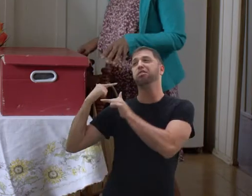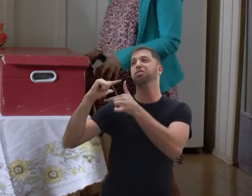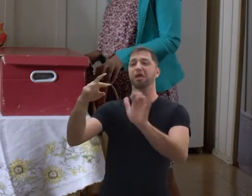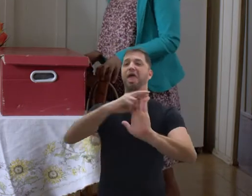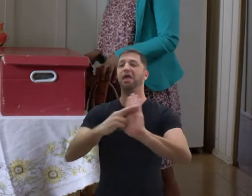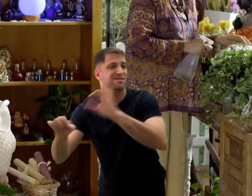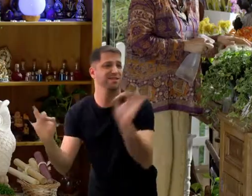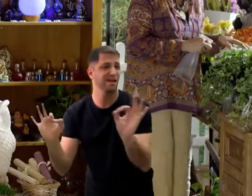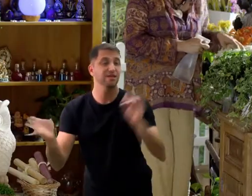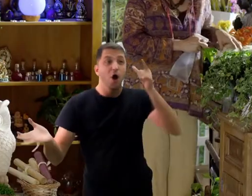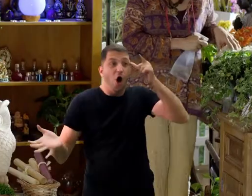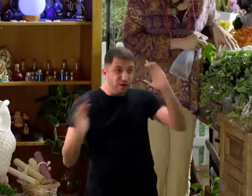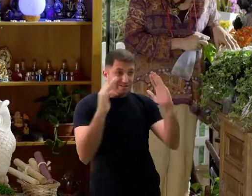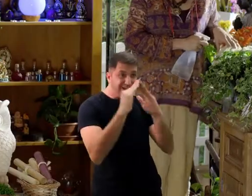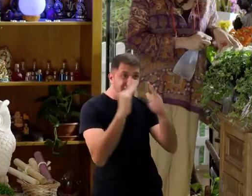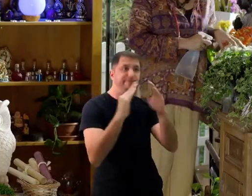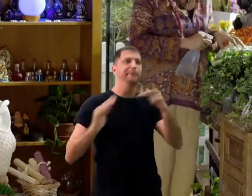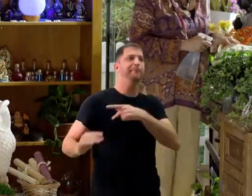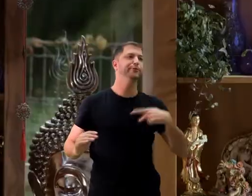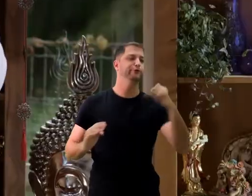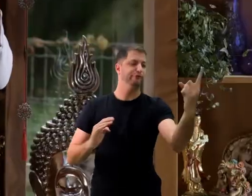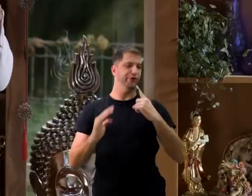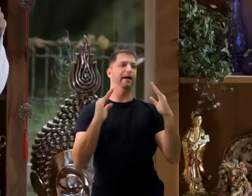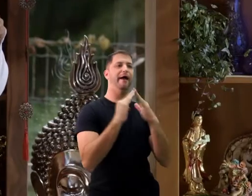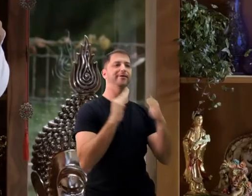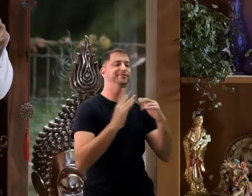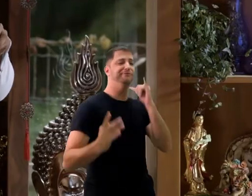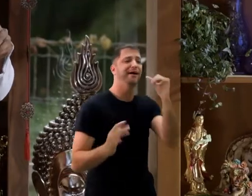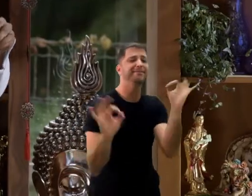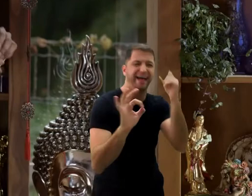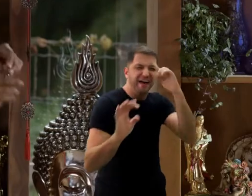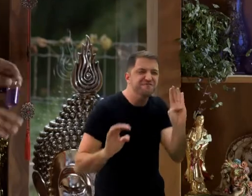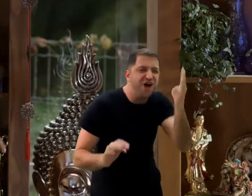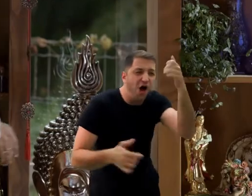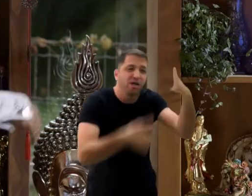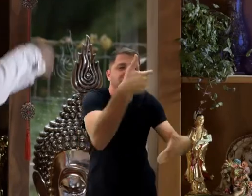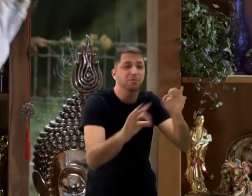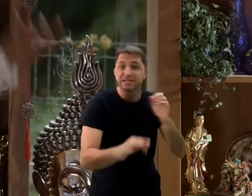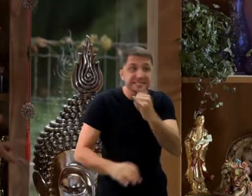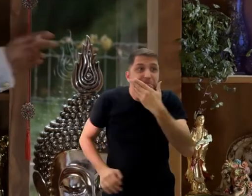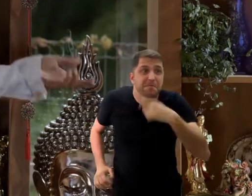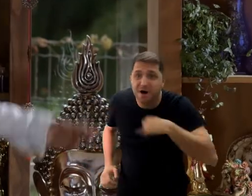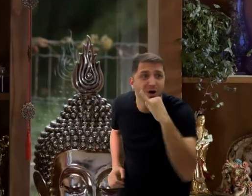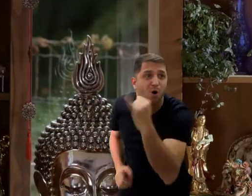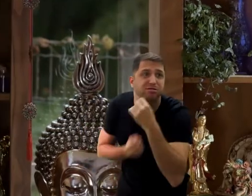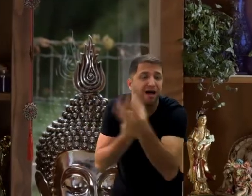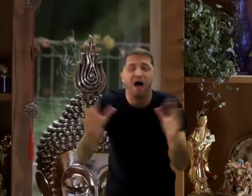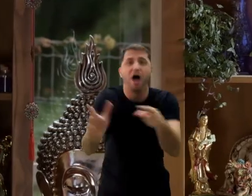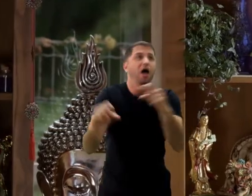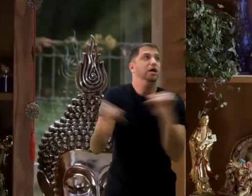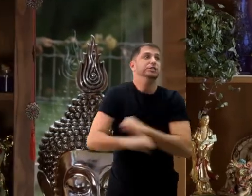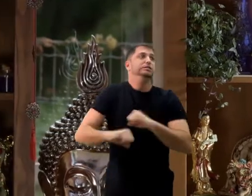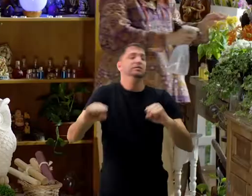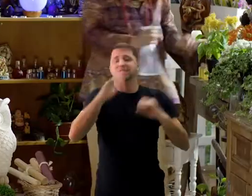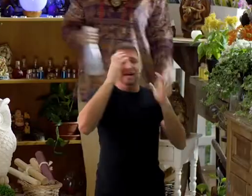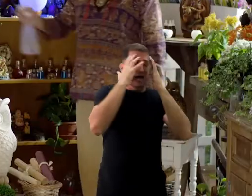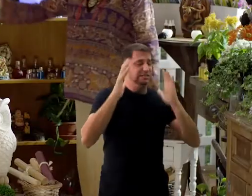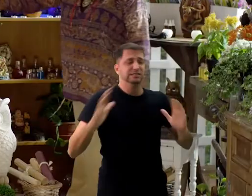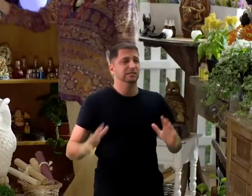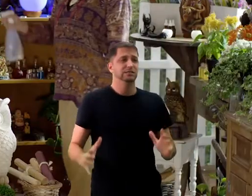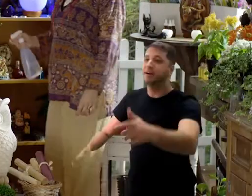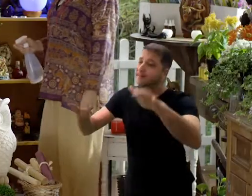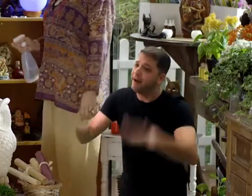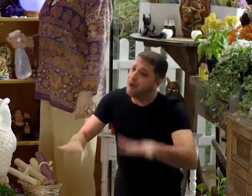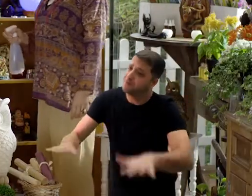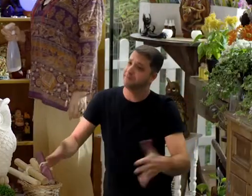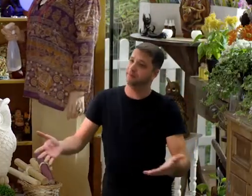falso moralismo, não. O pastor foi lá em casa ontem e eu não falei nada pra ele do falso milagre. O meu pai tá todo decepcionado comigo. Se ele soube a existir, ele vai ter um piripaque. não